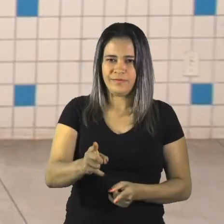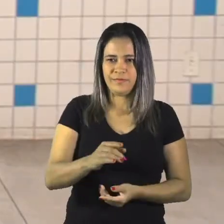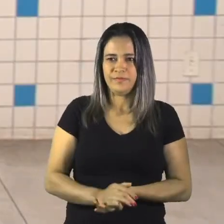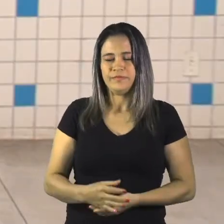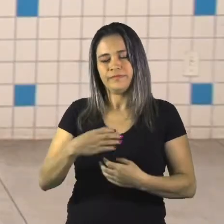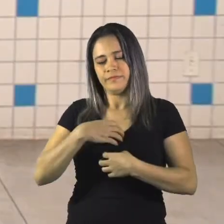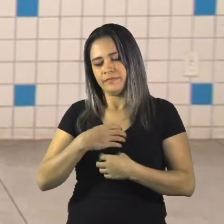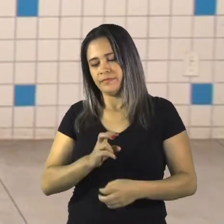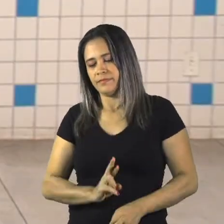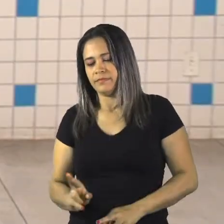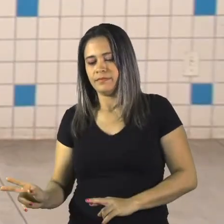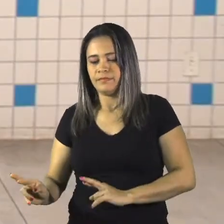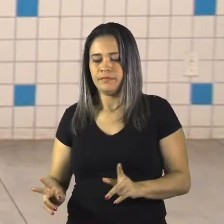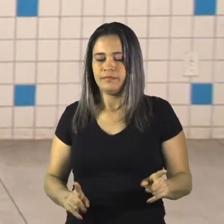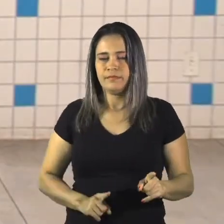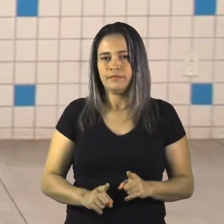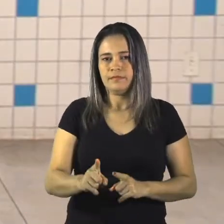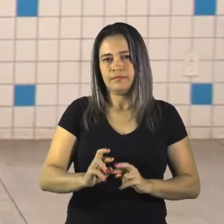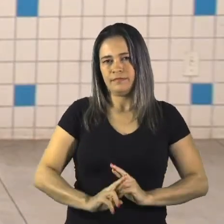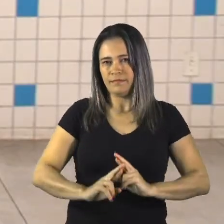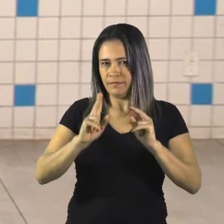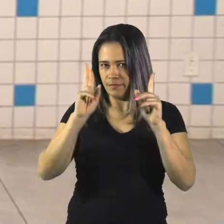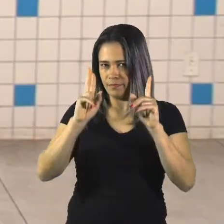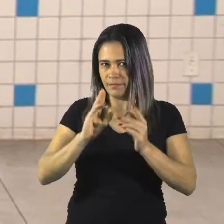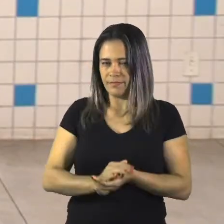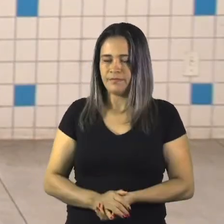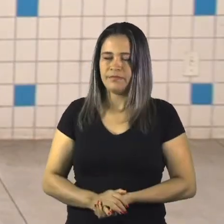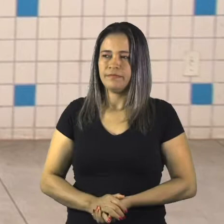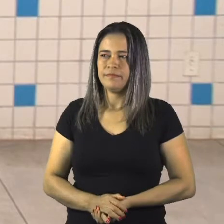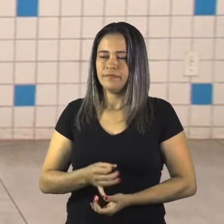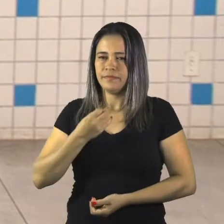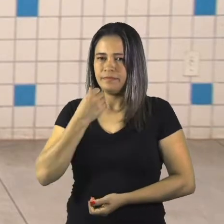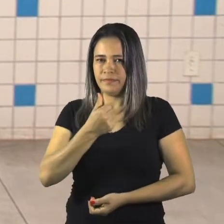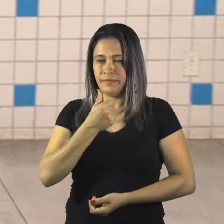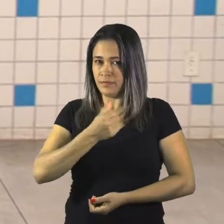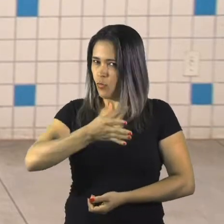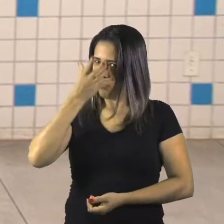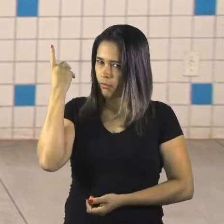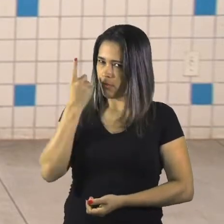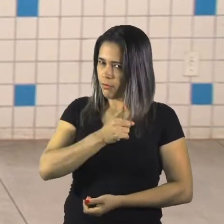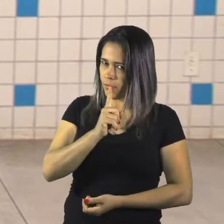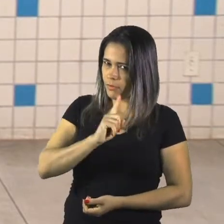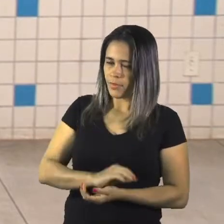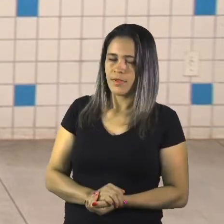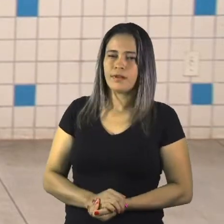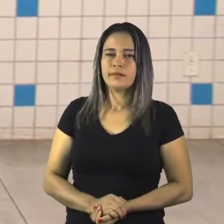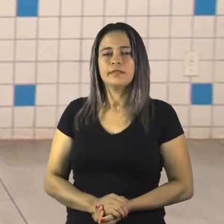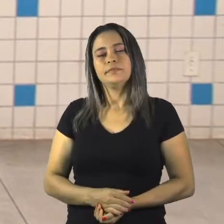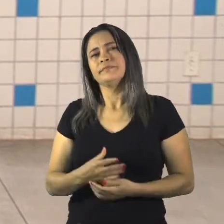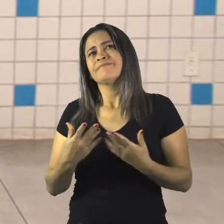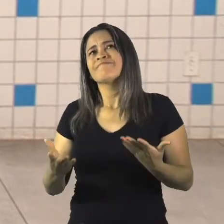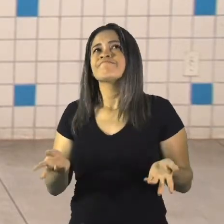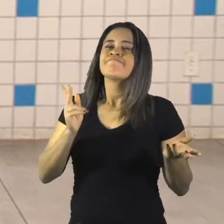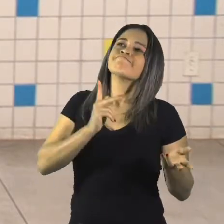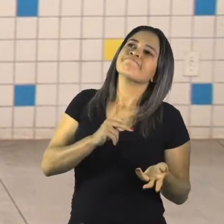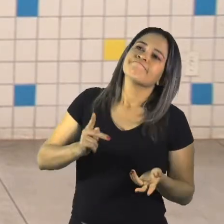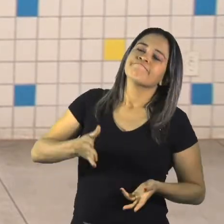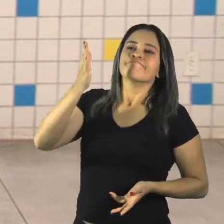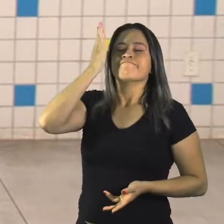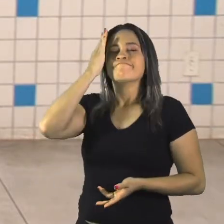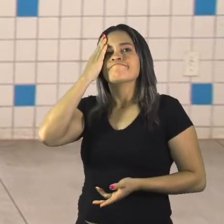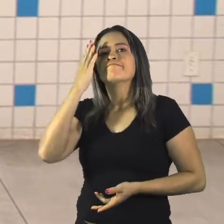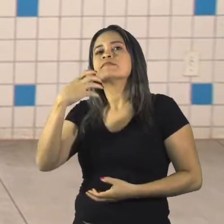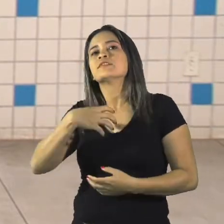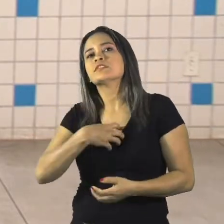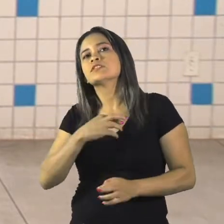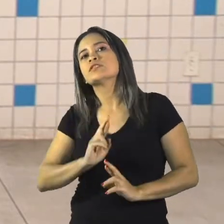Sentido é diferente de direção. Muito bem, não esquece isso. Tá, beleza. Tá, professor, eu sei que sentido é diferente